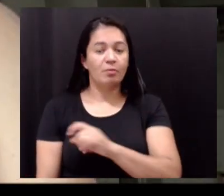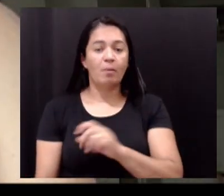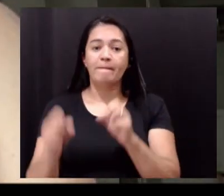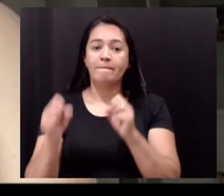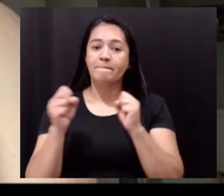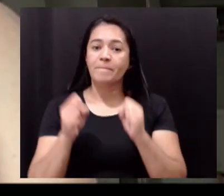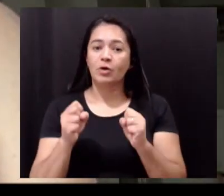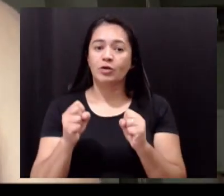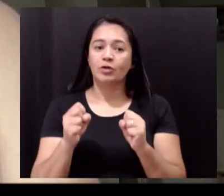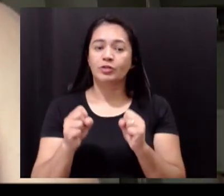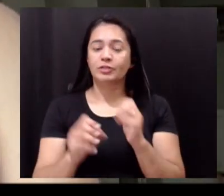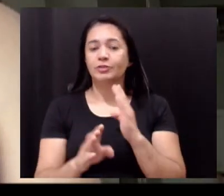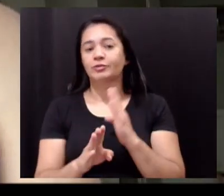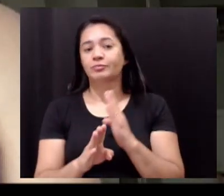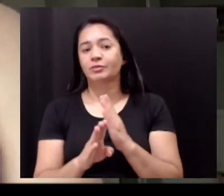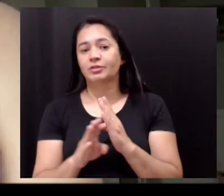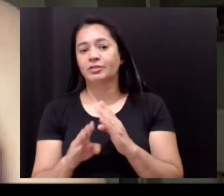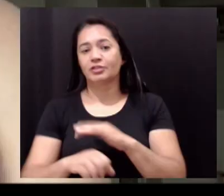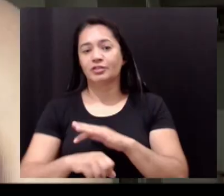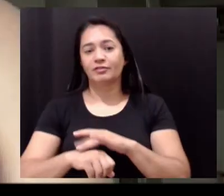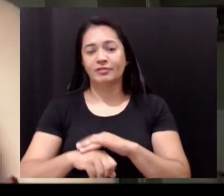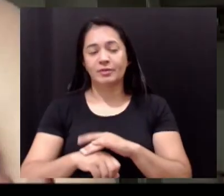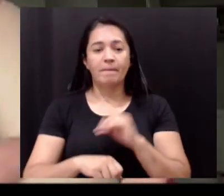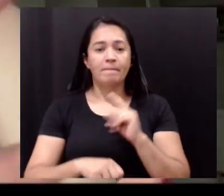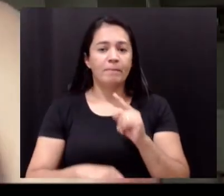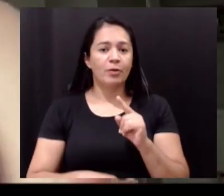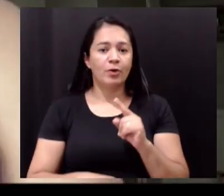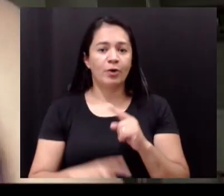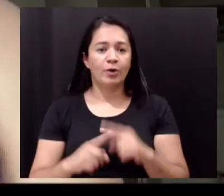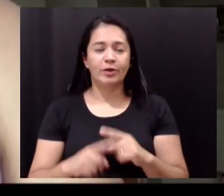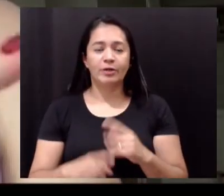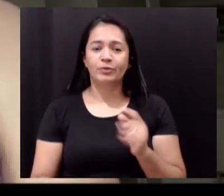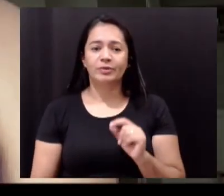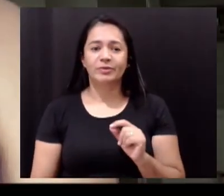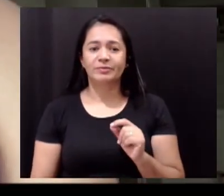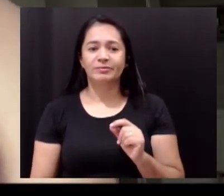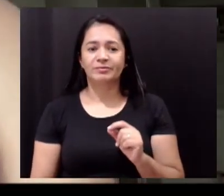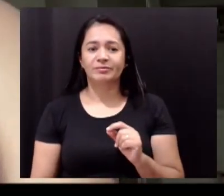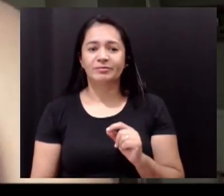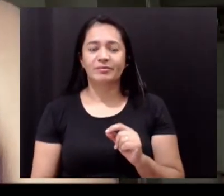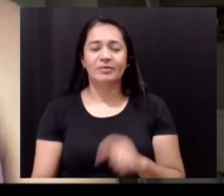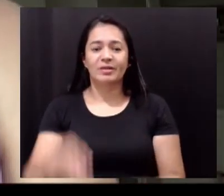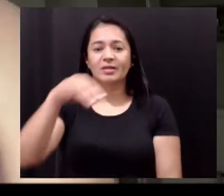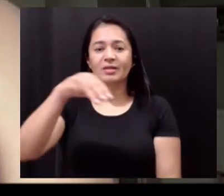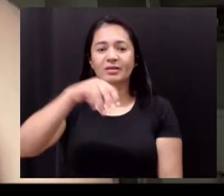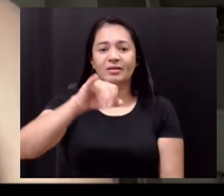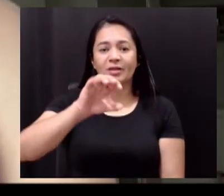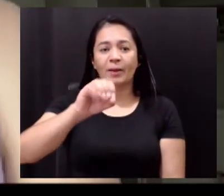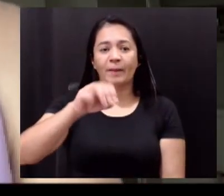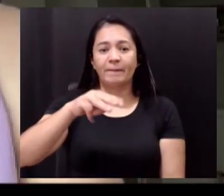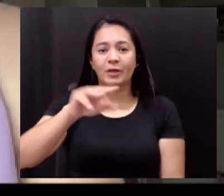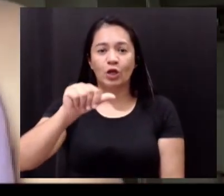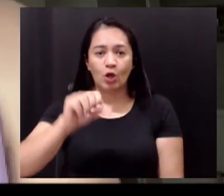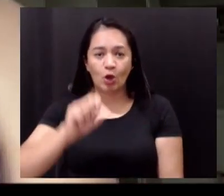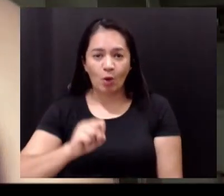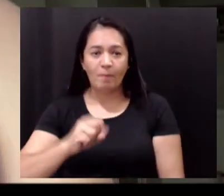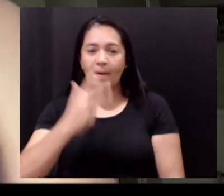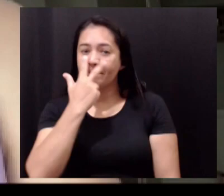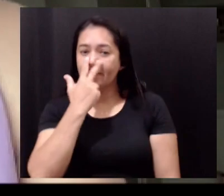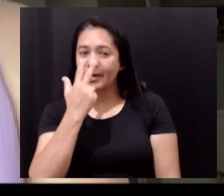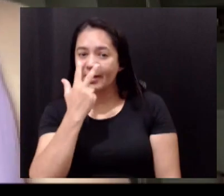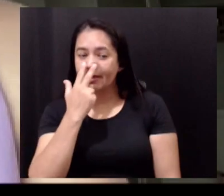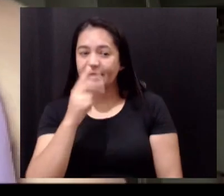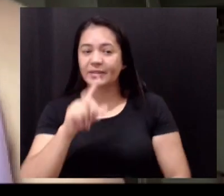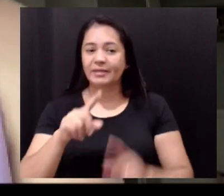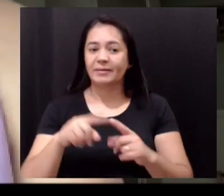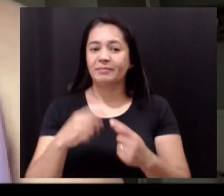ser realizado, porque isso geralmente não são bem miomas, né? A imagem parece ser mioma, a biópsia é um